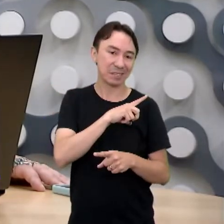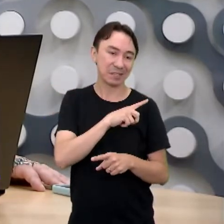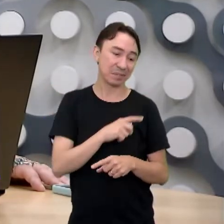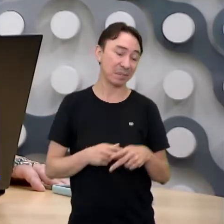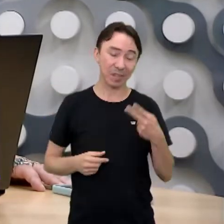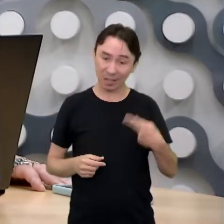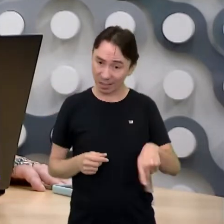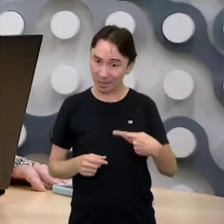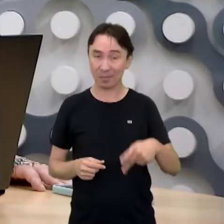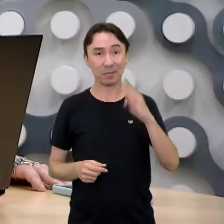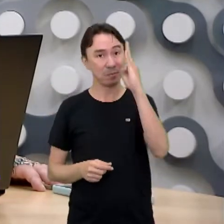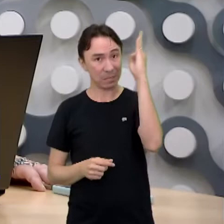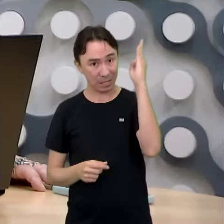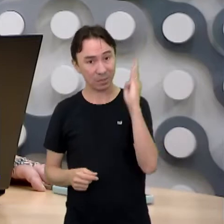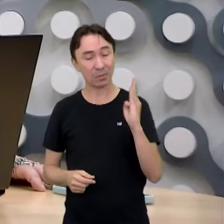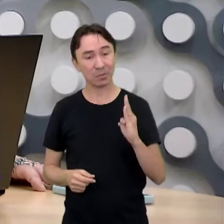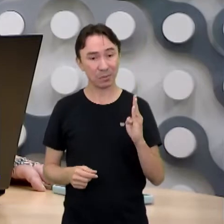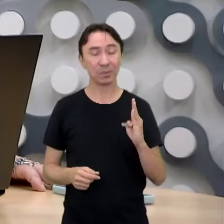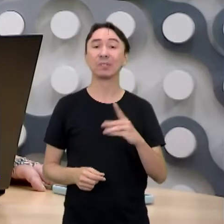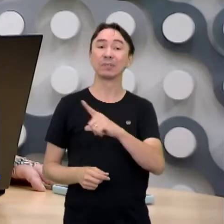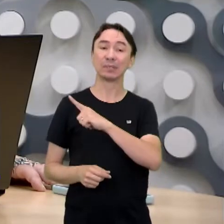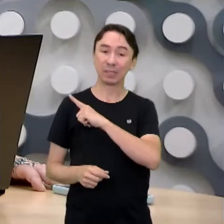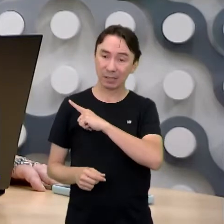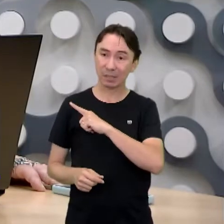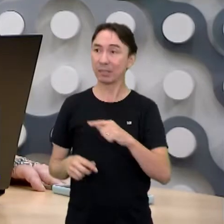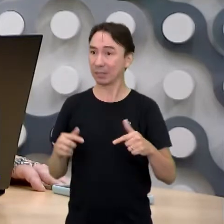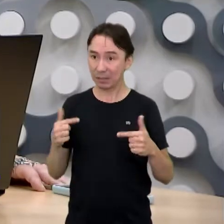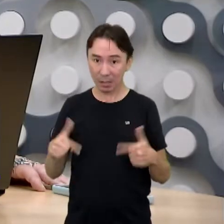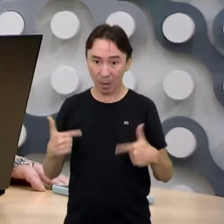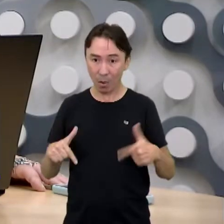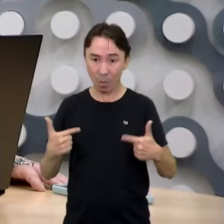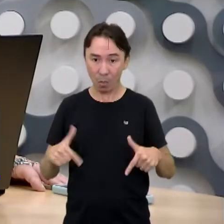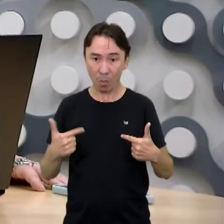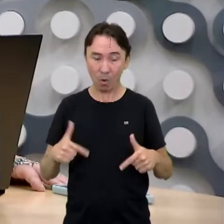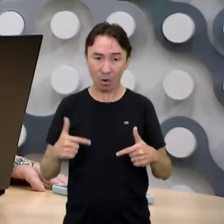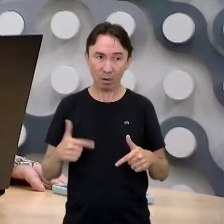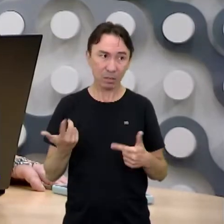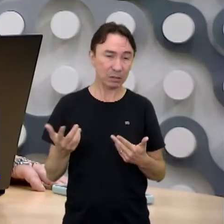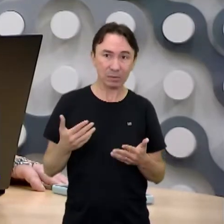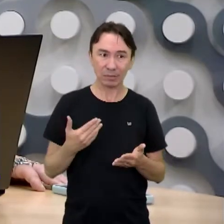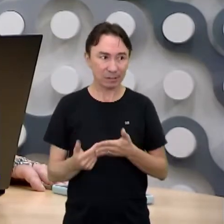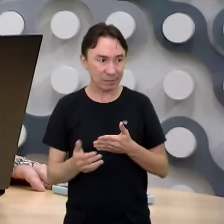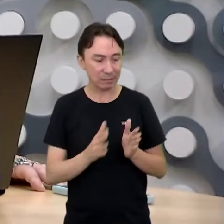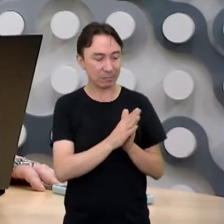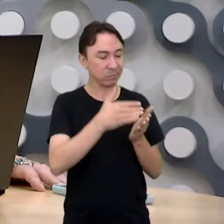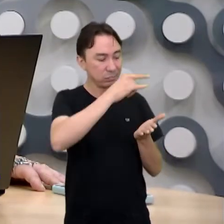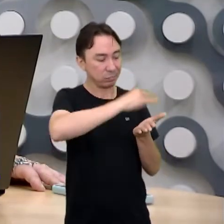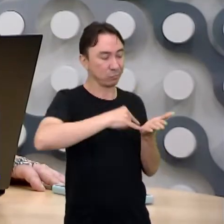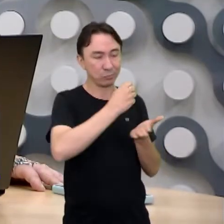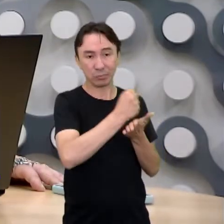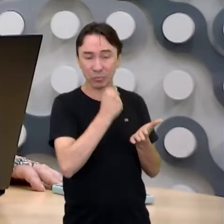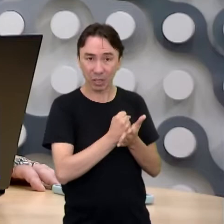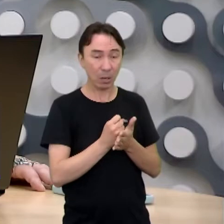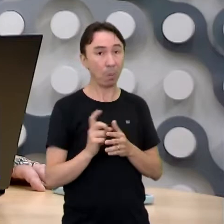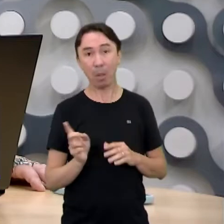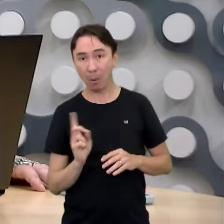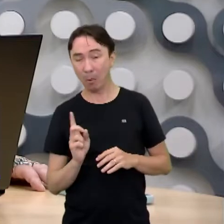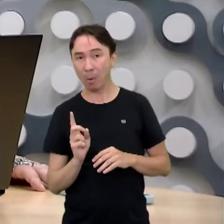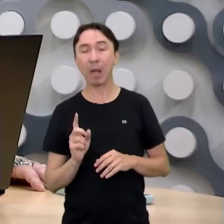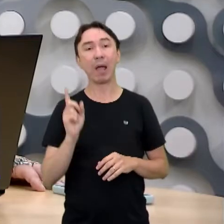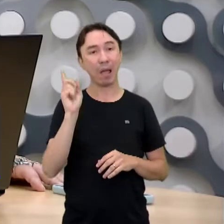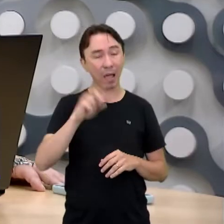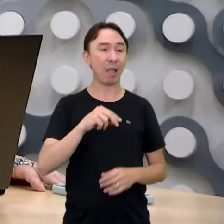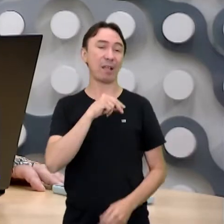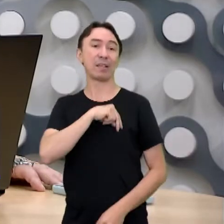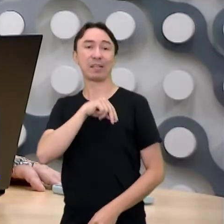não, ele é considerado renda aí para o cidadão, tá certo? Então, observando o valor que caiu